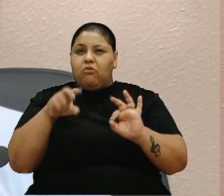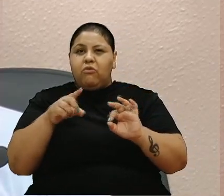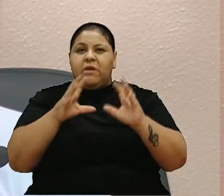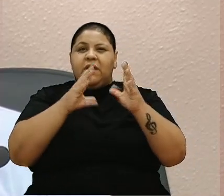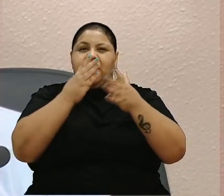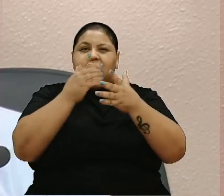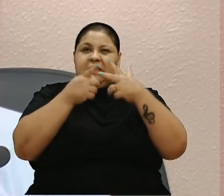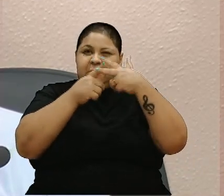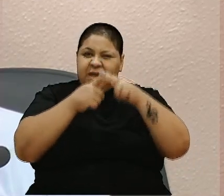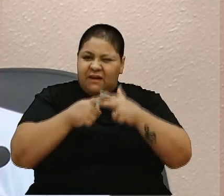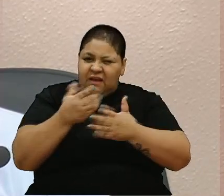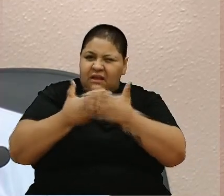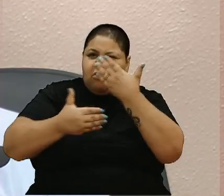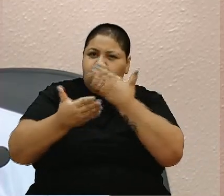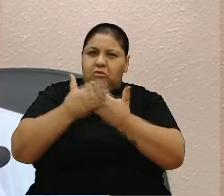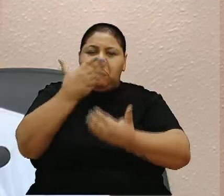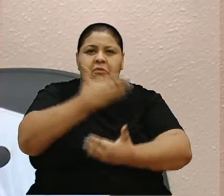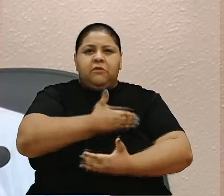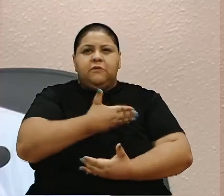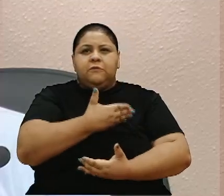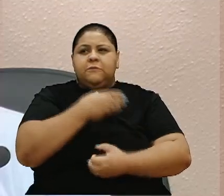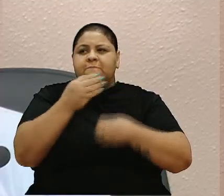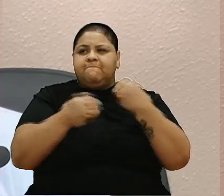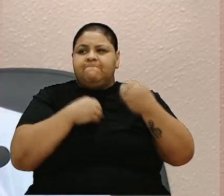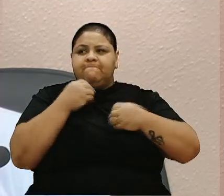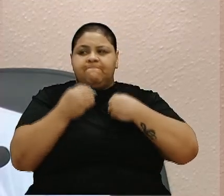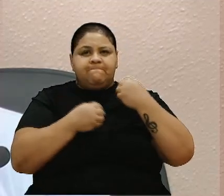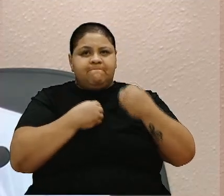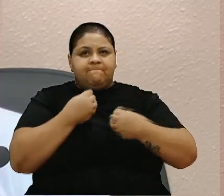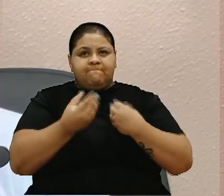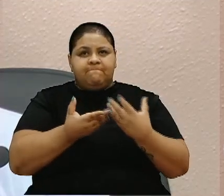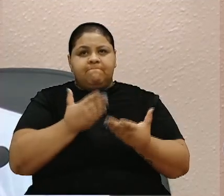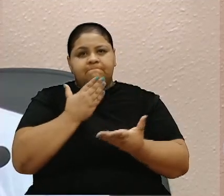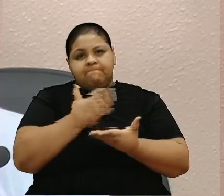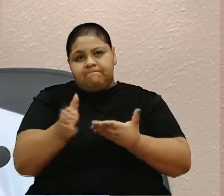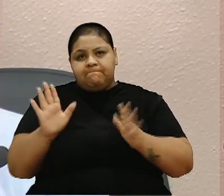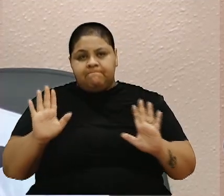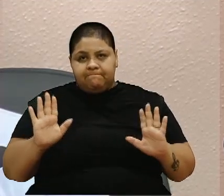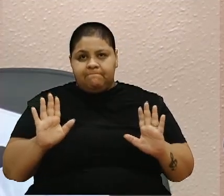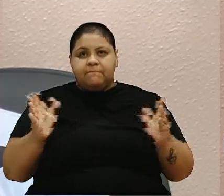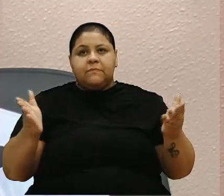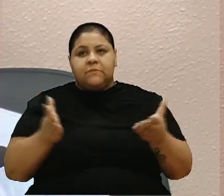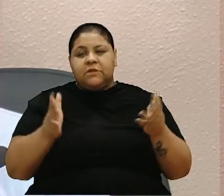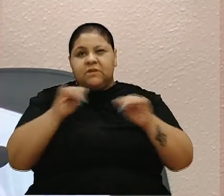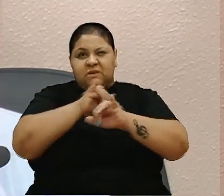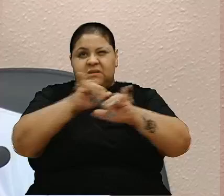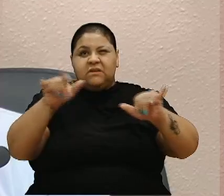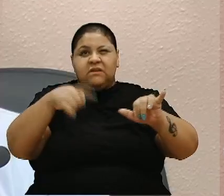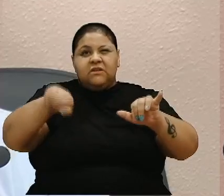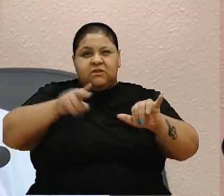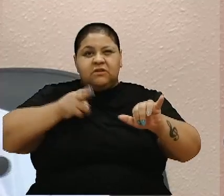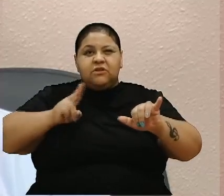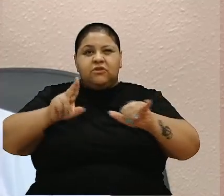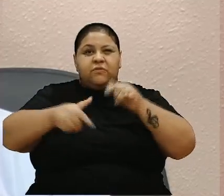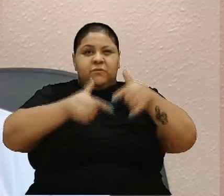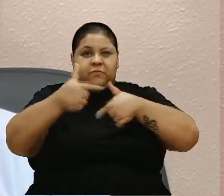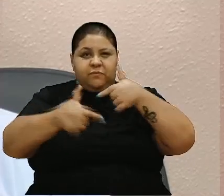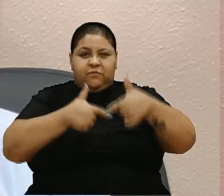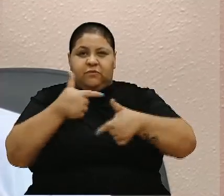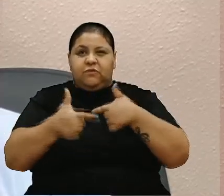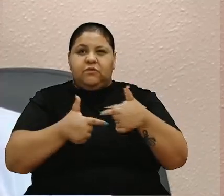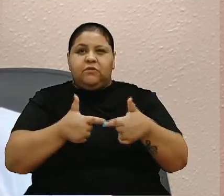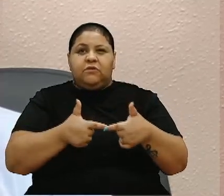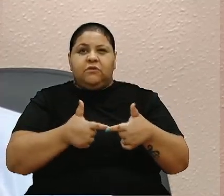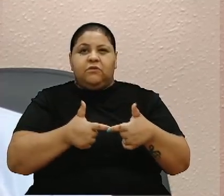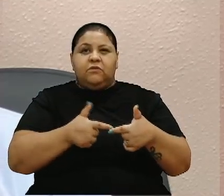amigos que sentiram esta perda. E fica um recado, a gente vai continuar trabalhando muito, Pedro